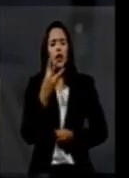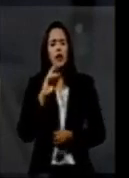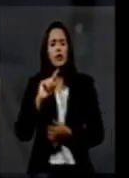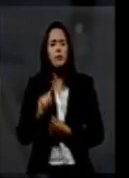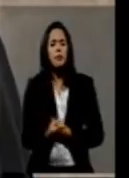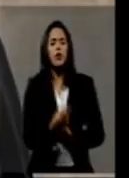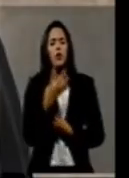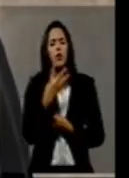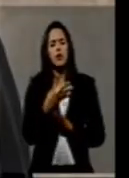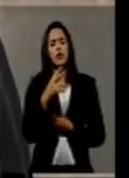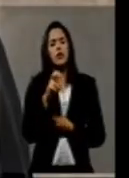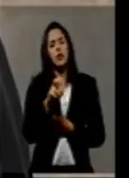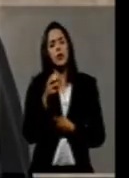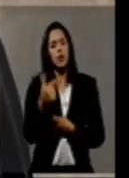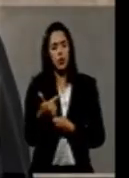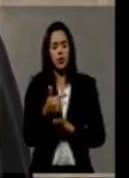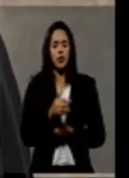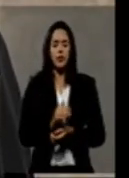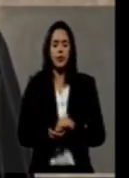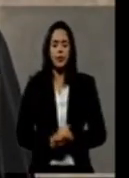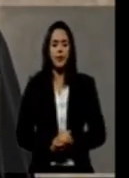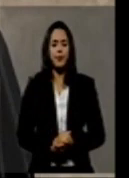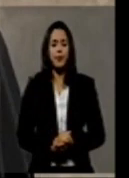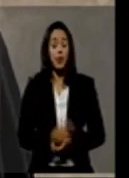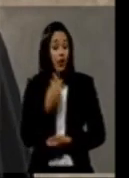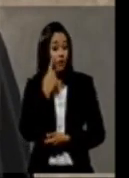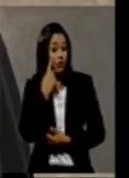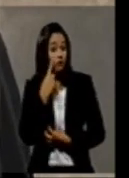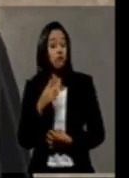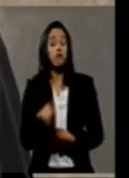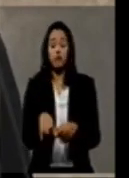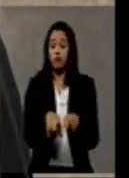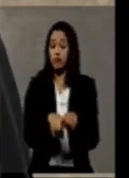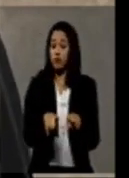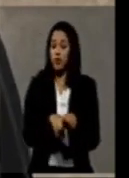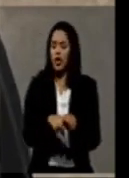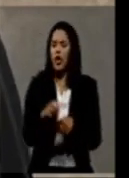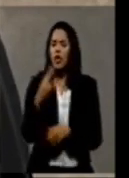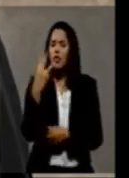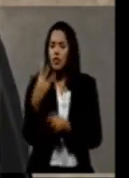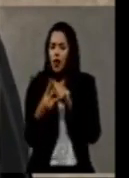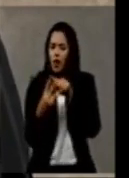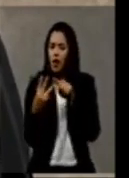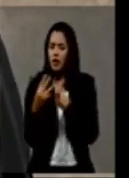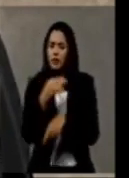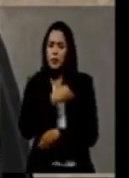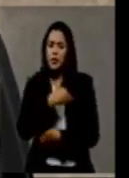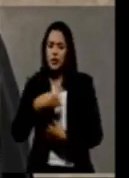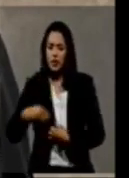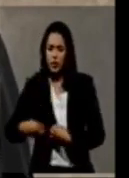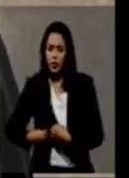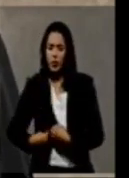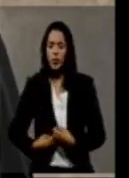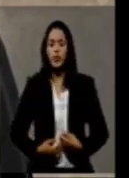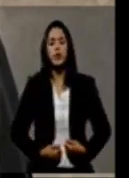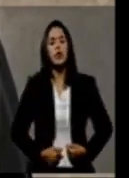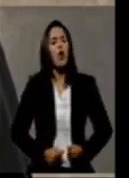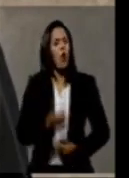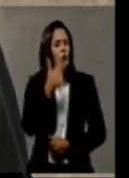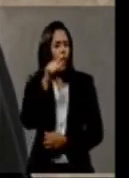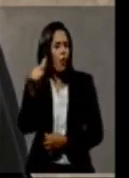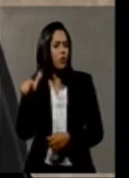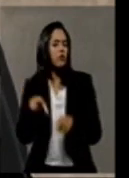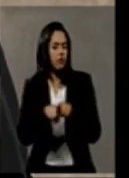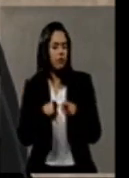3452 e vejam também que três dos ministros que compõem a corte e outros